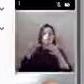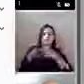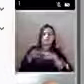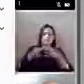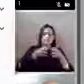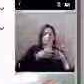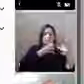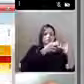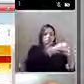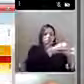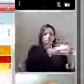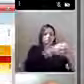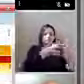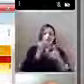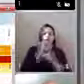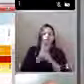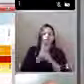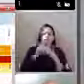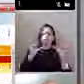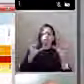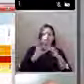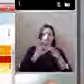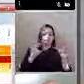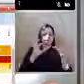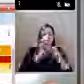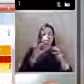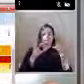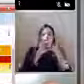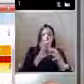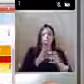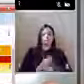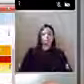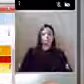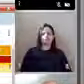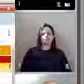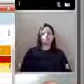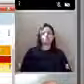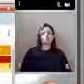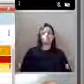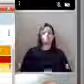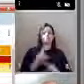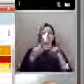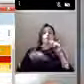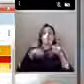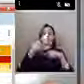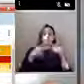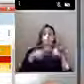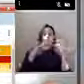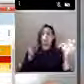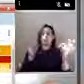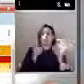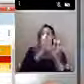importante para buscar os seus respectivos equivalentes. Bom, uma vez que montamos uma ficha,